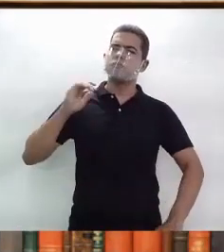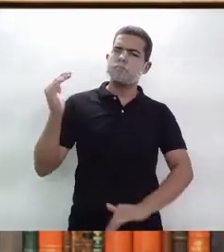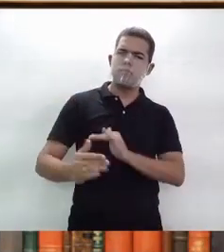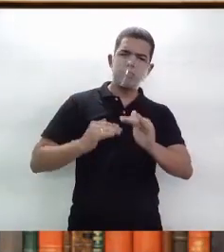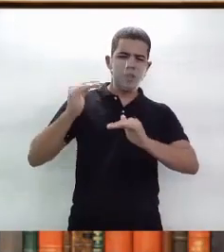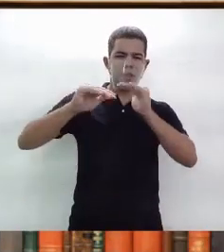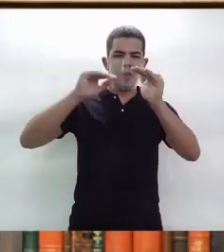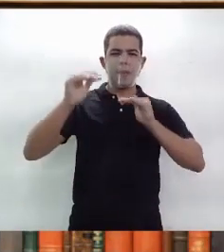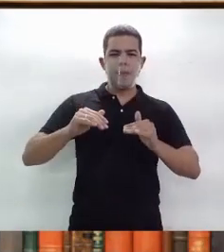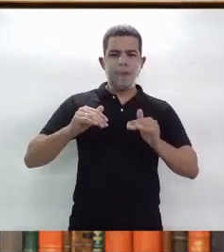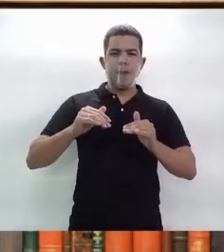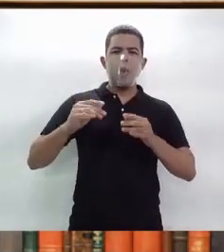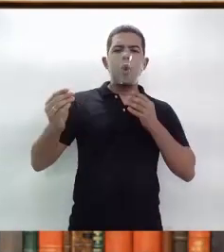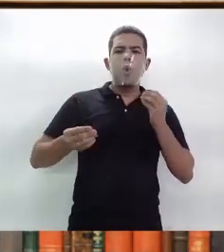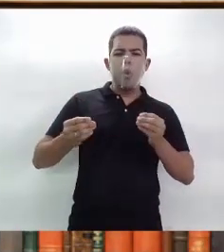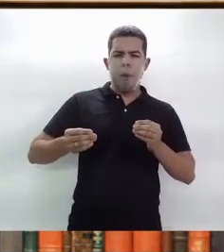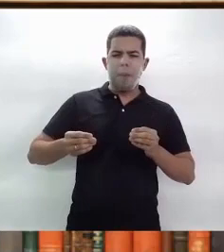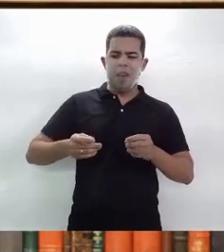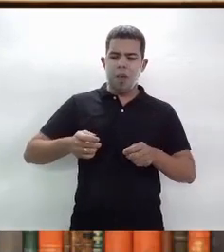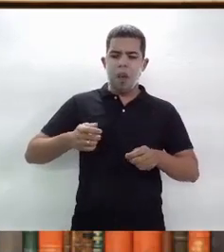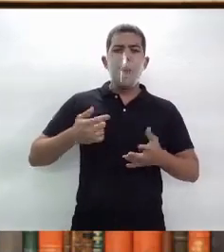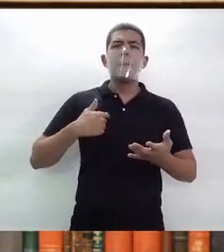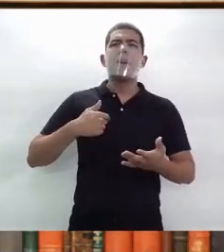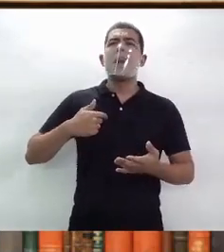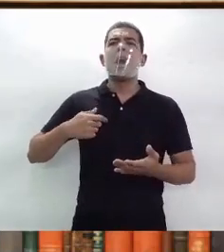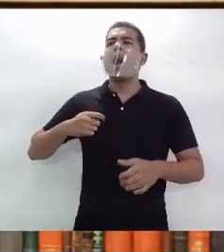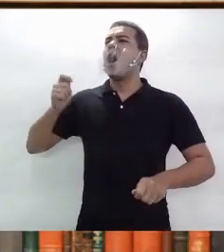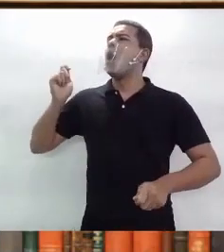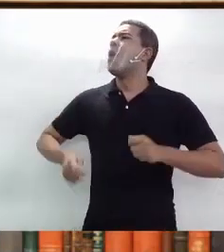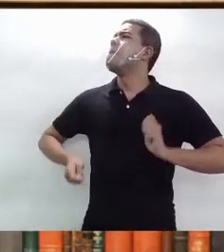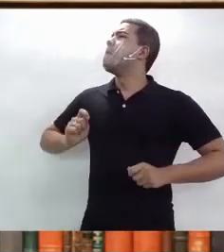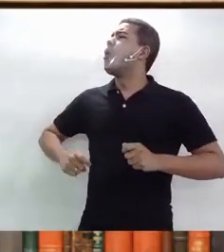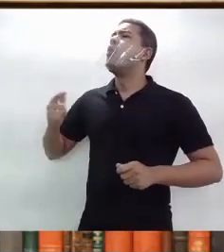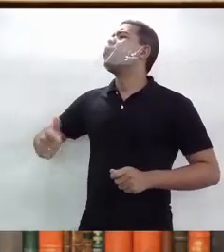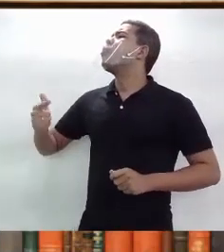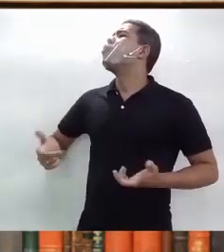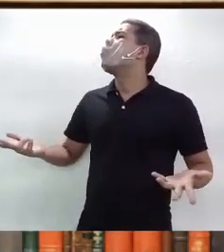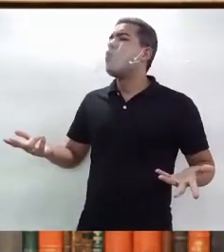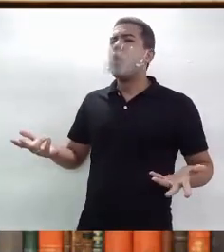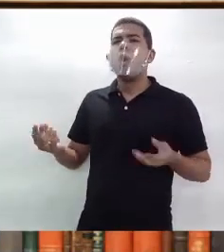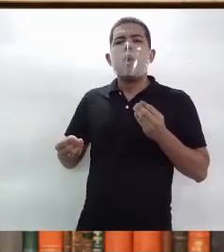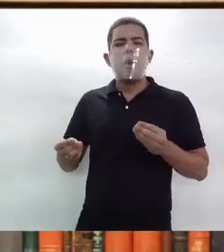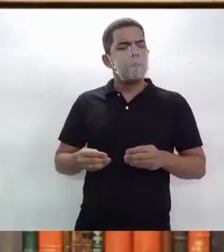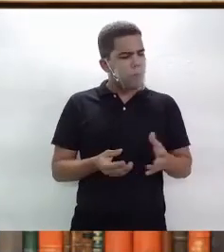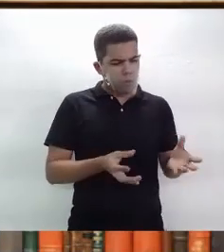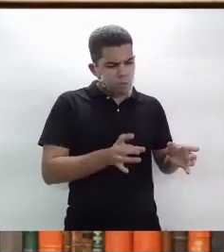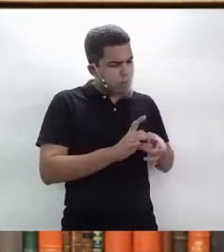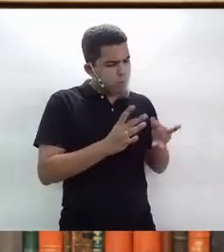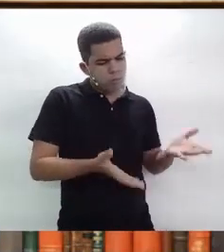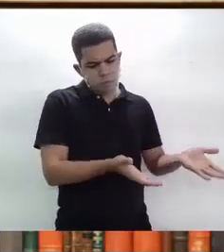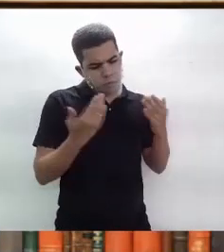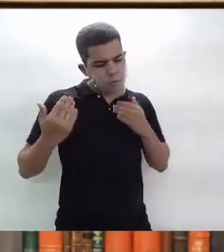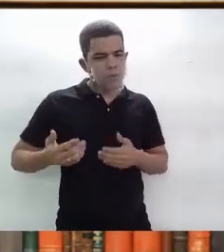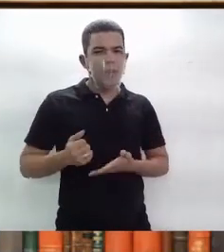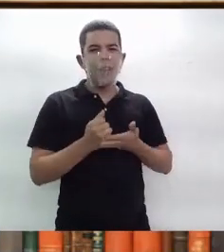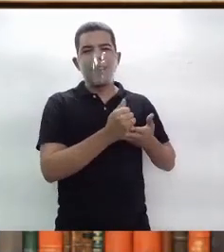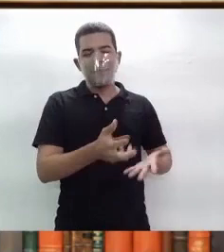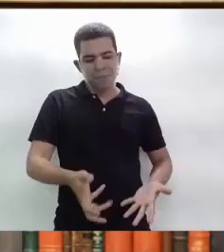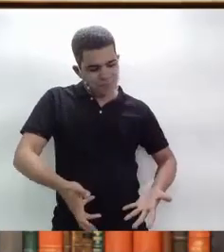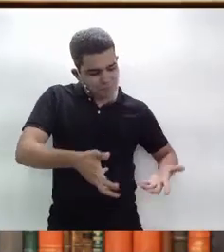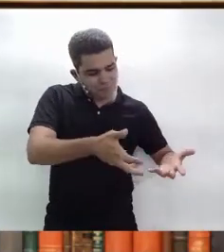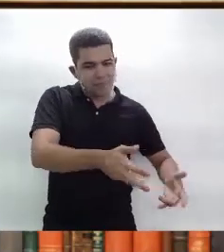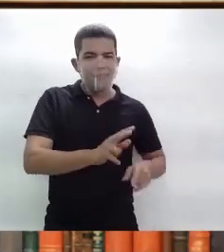participar. É preciso ter um instrumento? Nem sempre. Às vezes nesse maracatu ele já tem instrumento, você chega, começa a ensaiar e você vai juntando, nem que seja